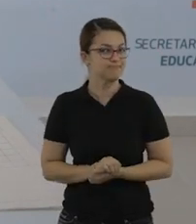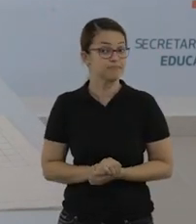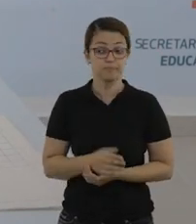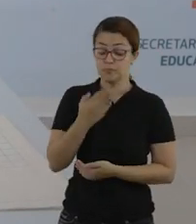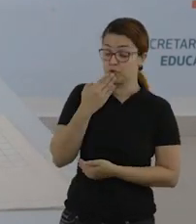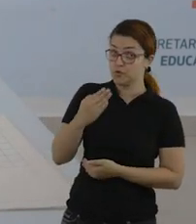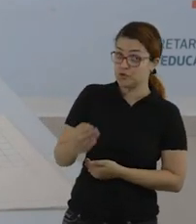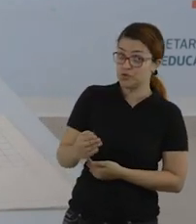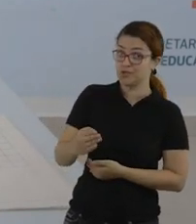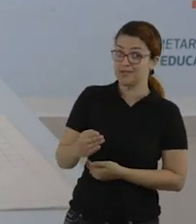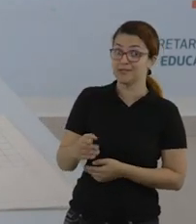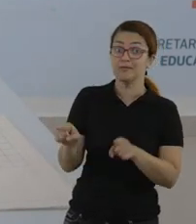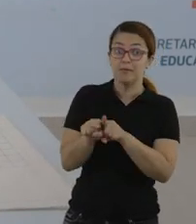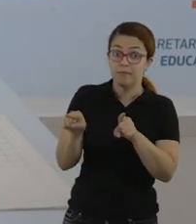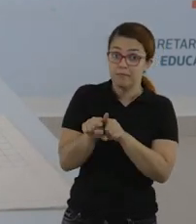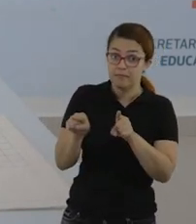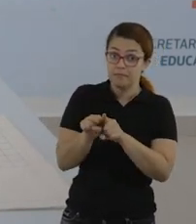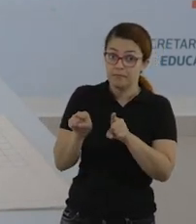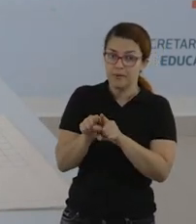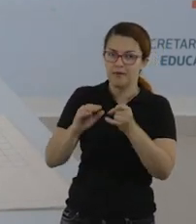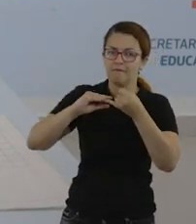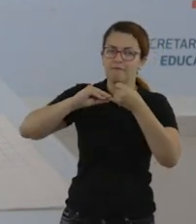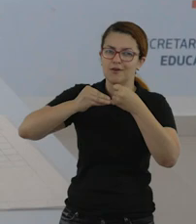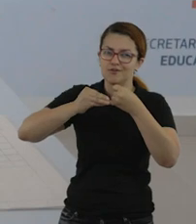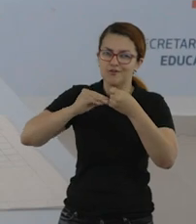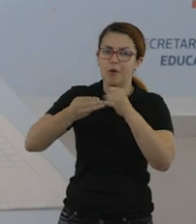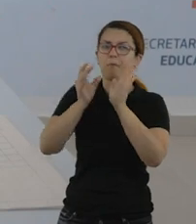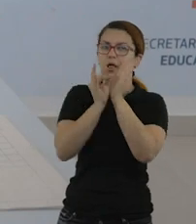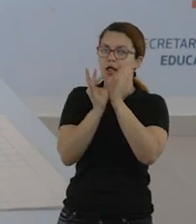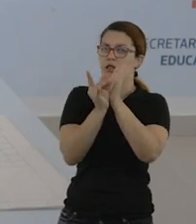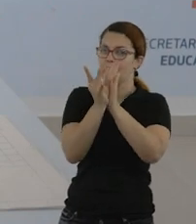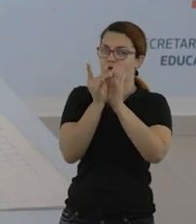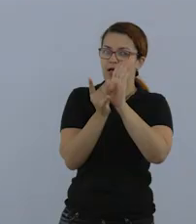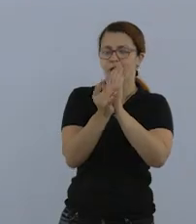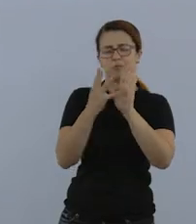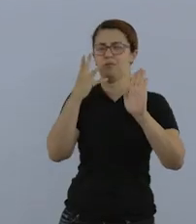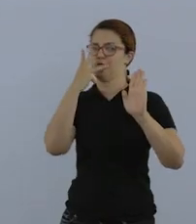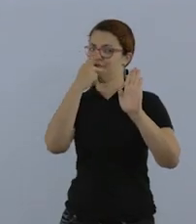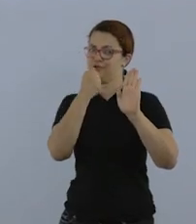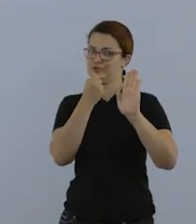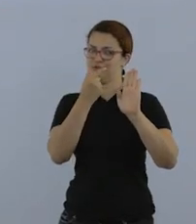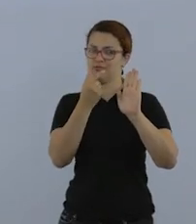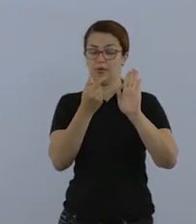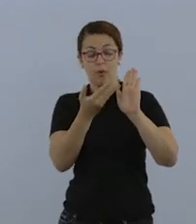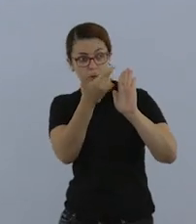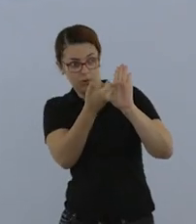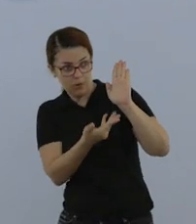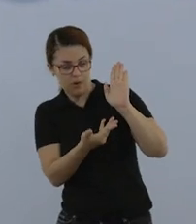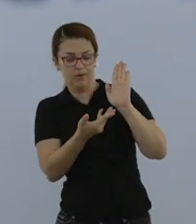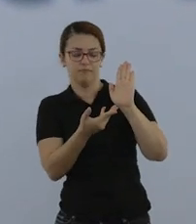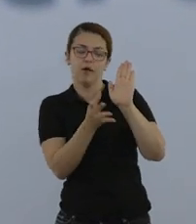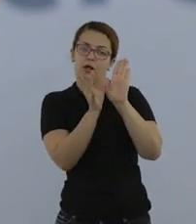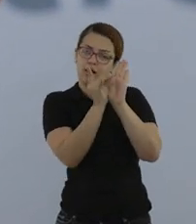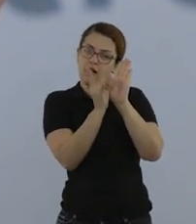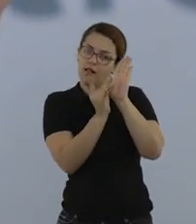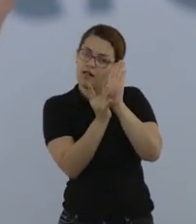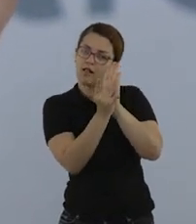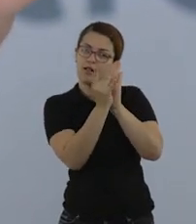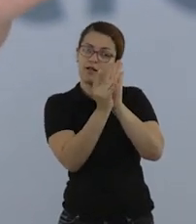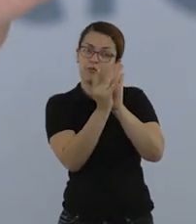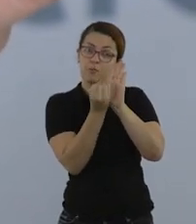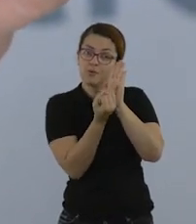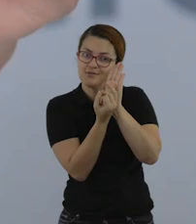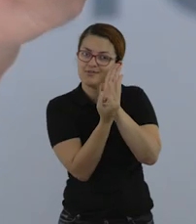ela colar os grãozinhos. Olha aqui que bonitinho, ó. Vai colando a